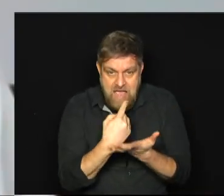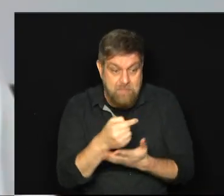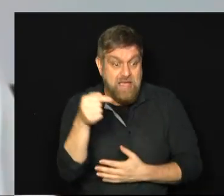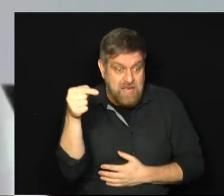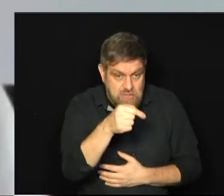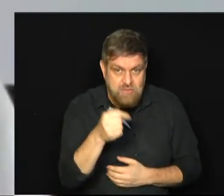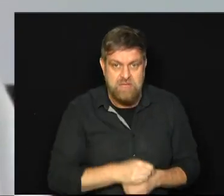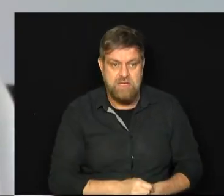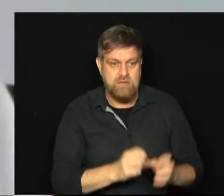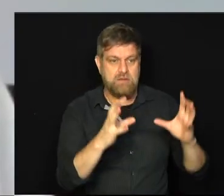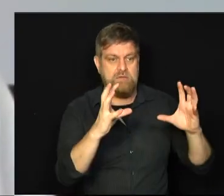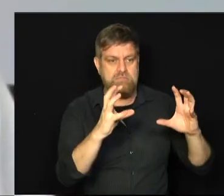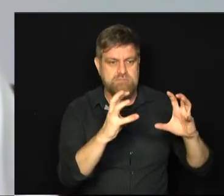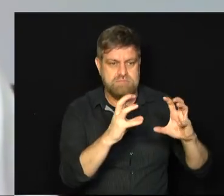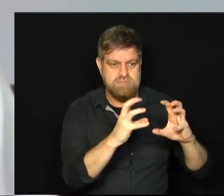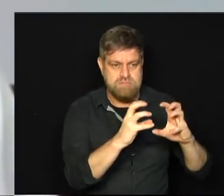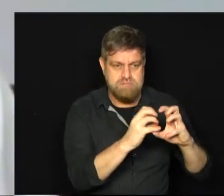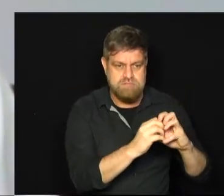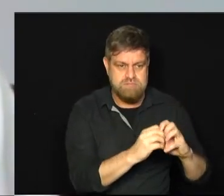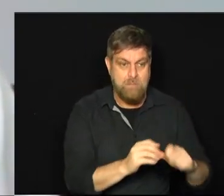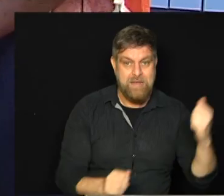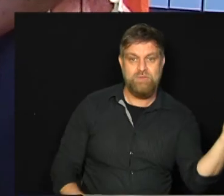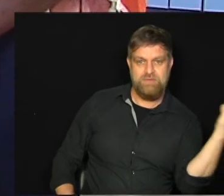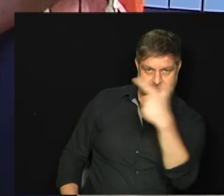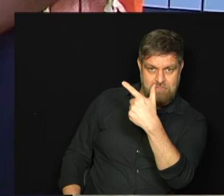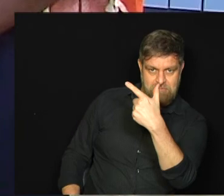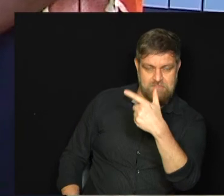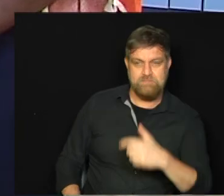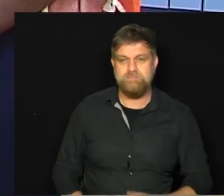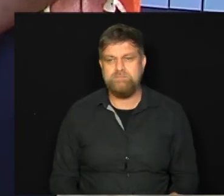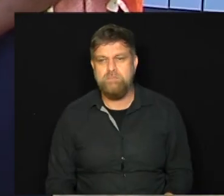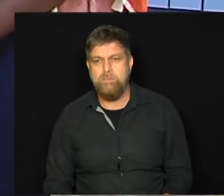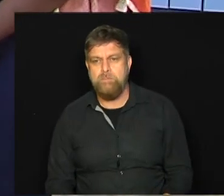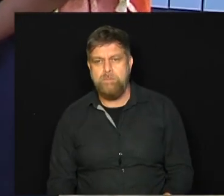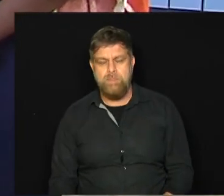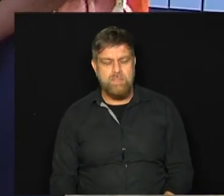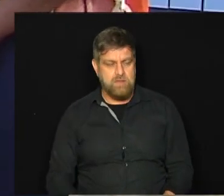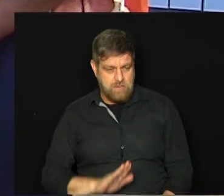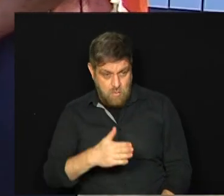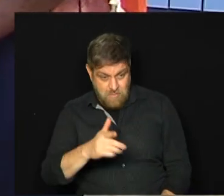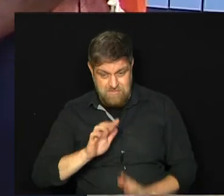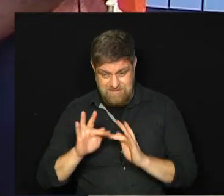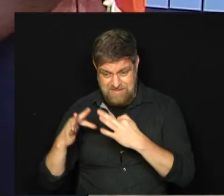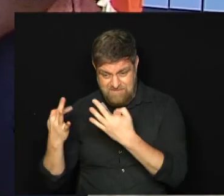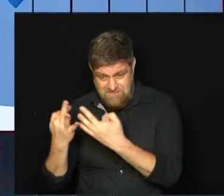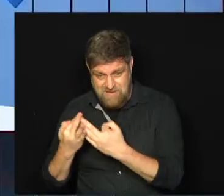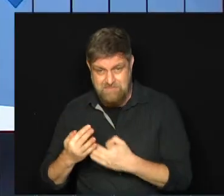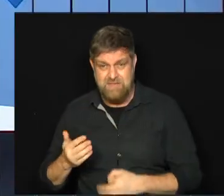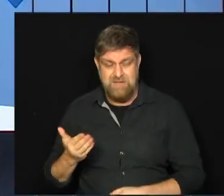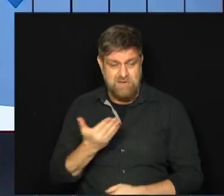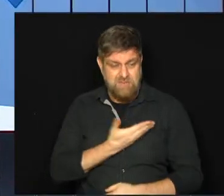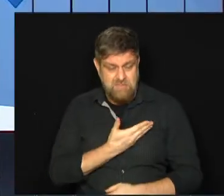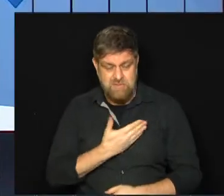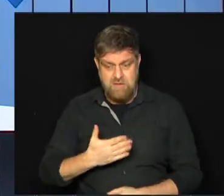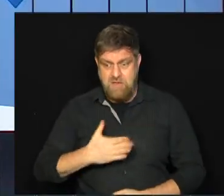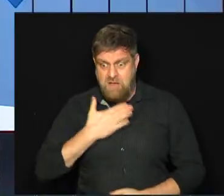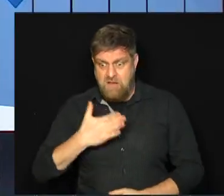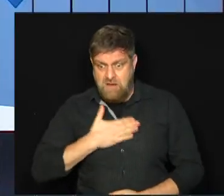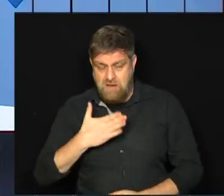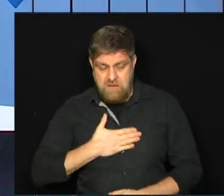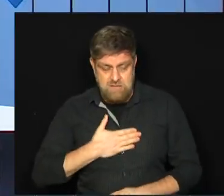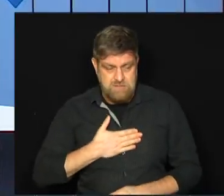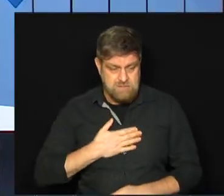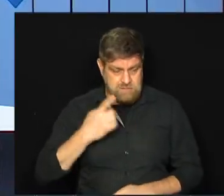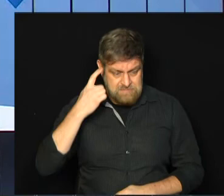que o câncer do adulto. É isso que eu ia perguntar para a senhora, né? Quando a gente tem casos na família, entre amigos, logo assusta quando se